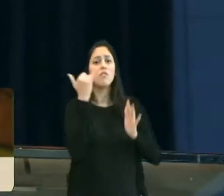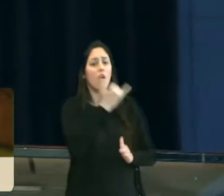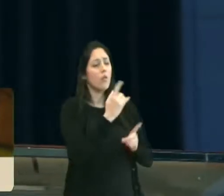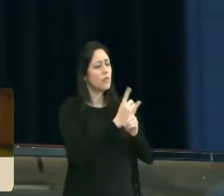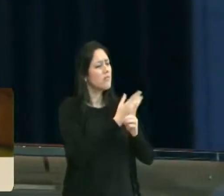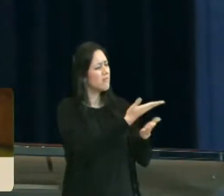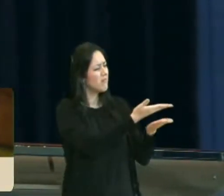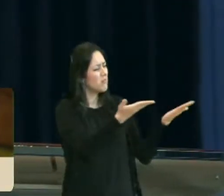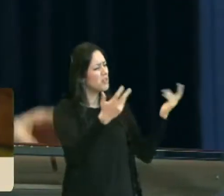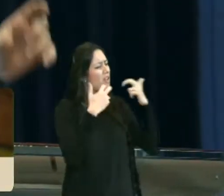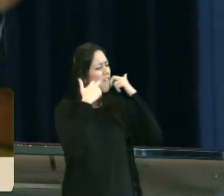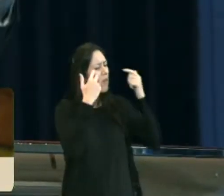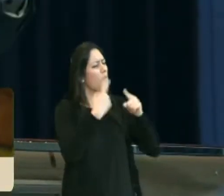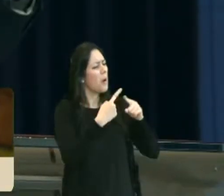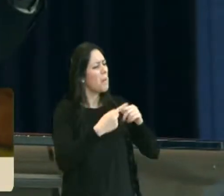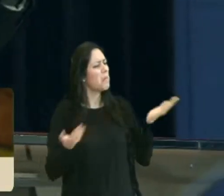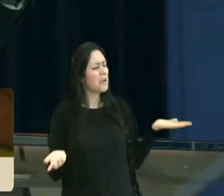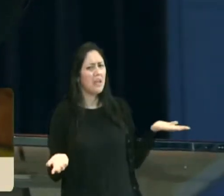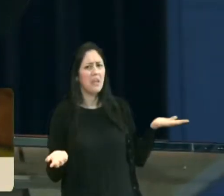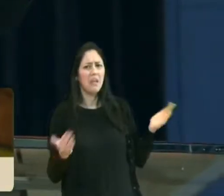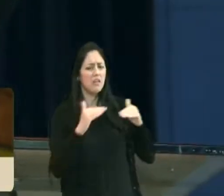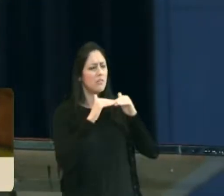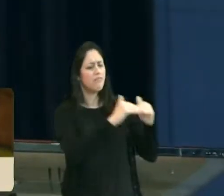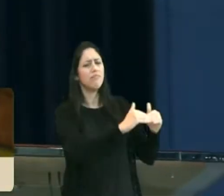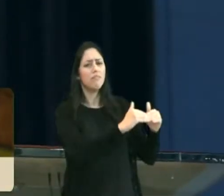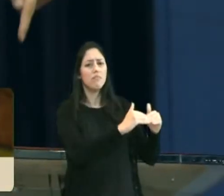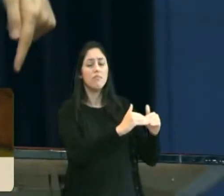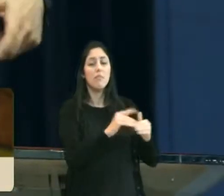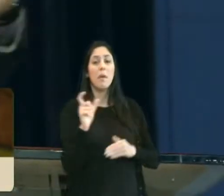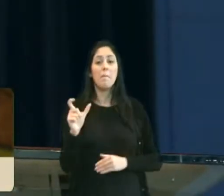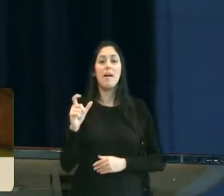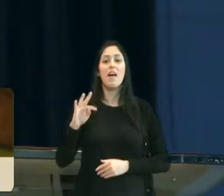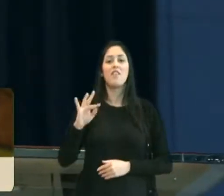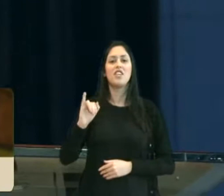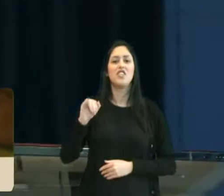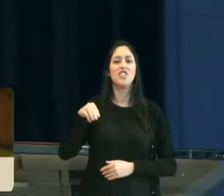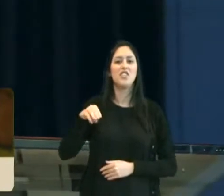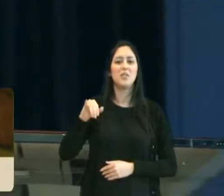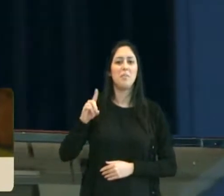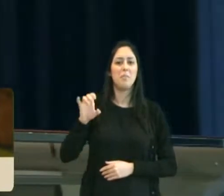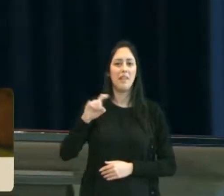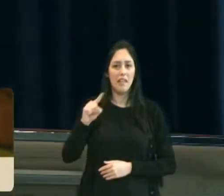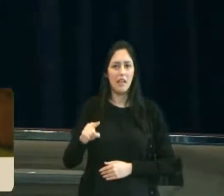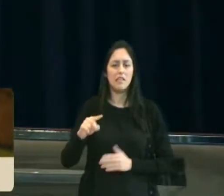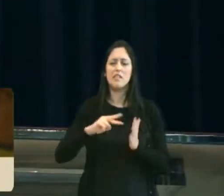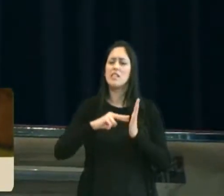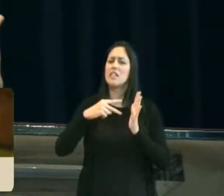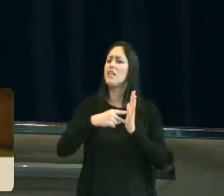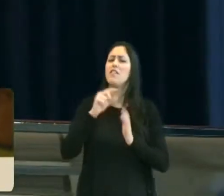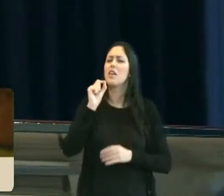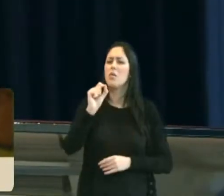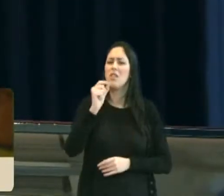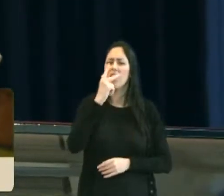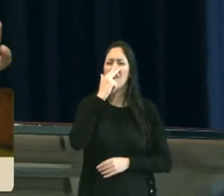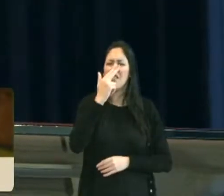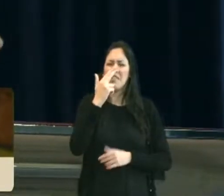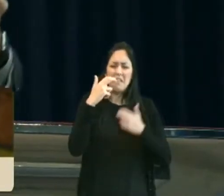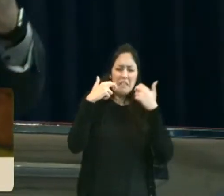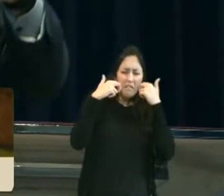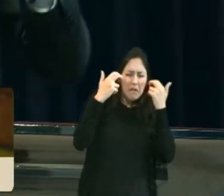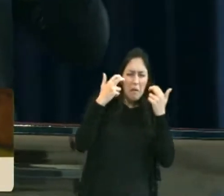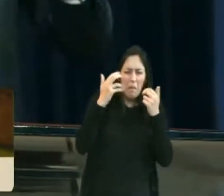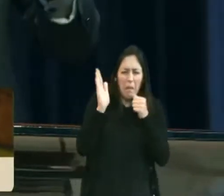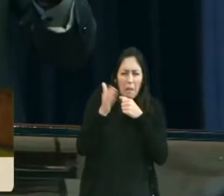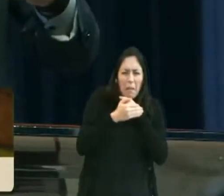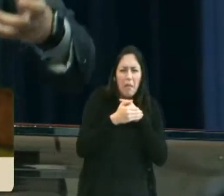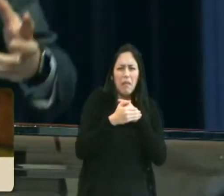tímidos? A palavra timidez significa covardia aqui. Por que Jesus está falando isso? Porque eles estavam